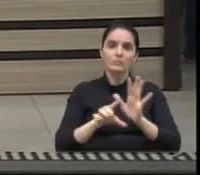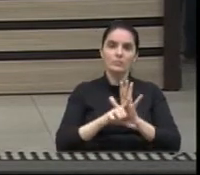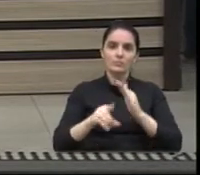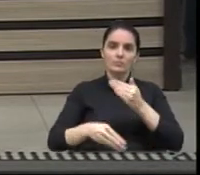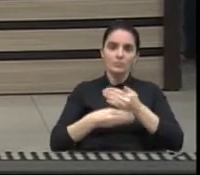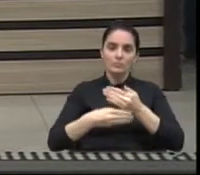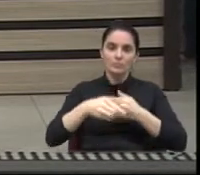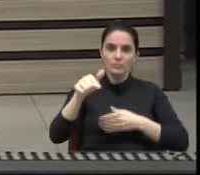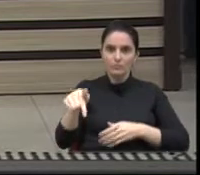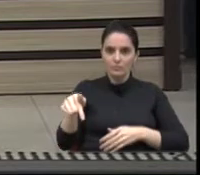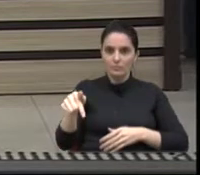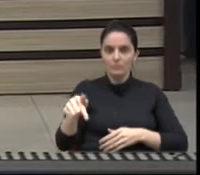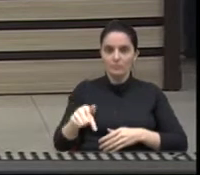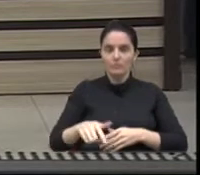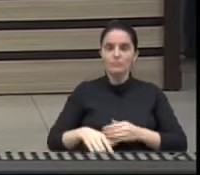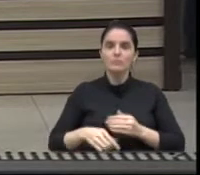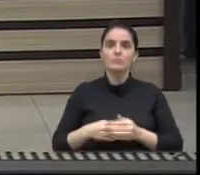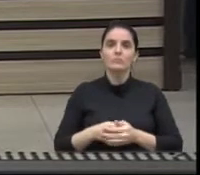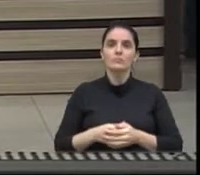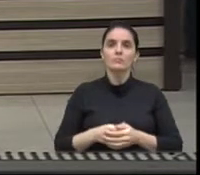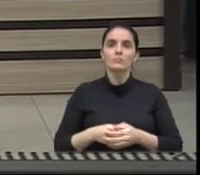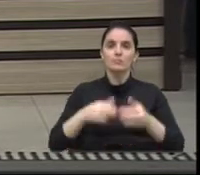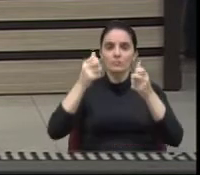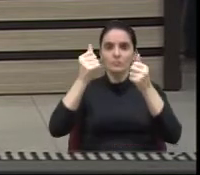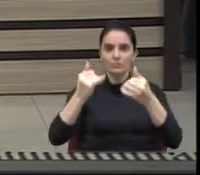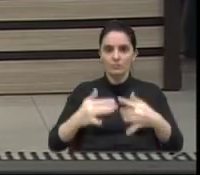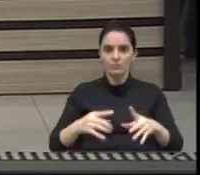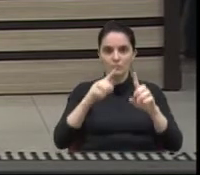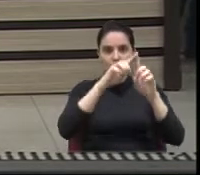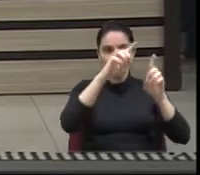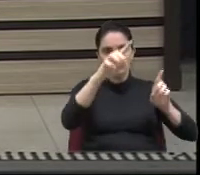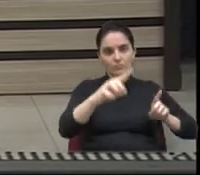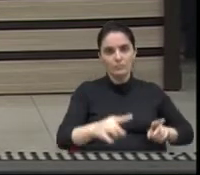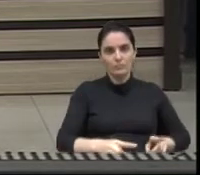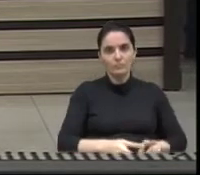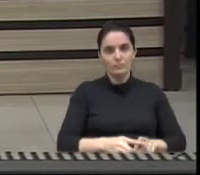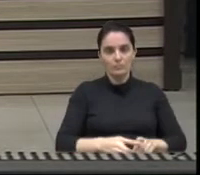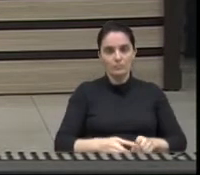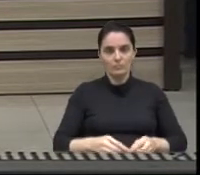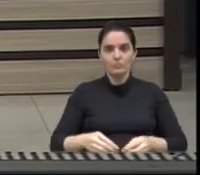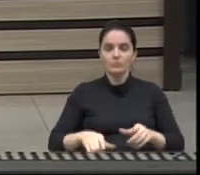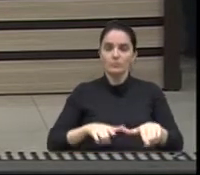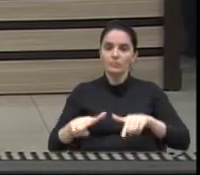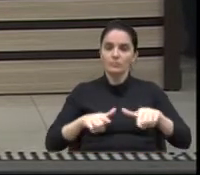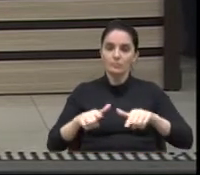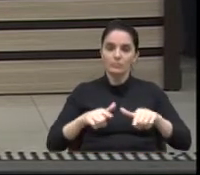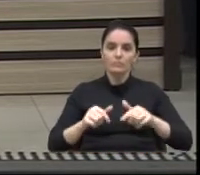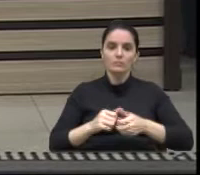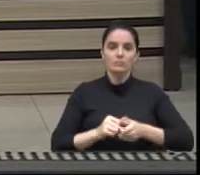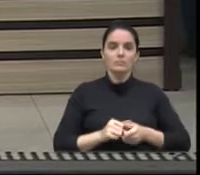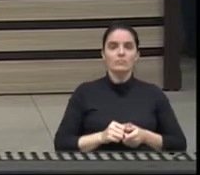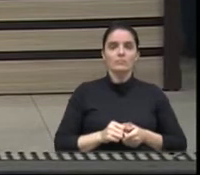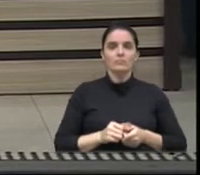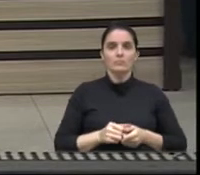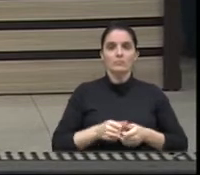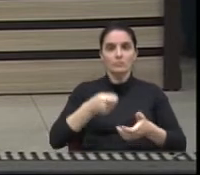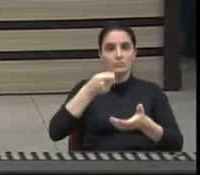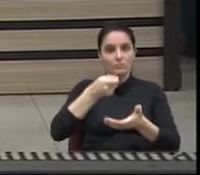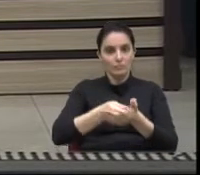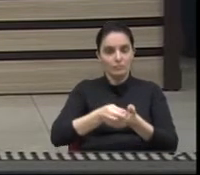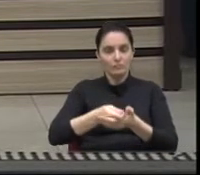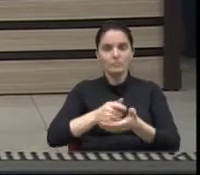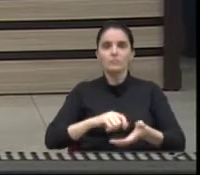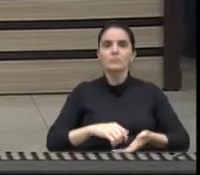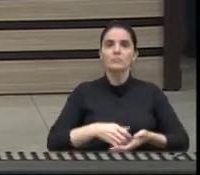complementar número 7/2017. Dispõe sobre o quadro permanente de cargos, referências, vencimentos e funções gratificadas e renova